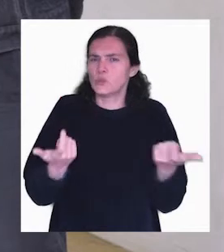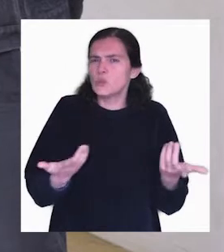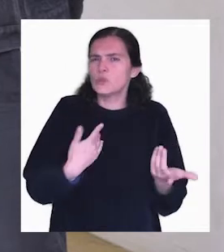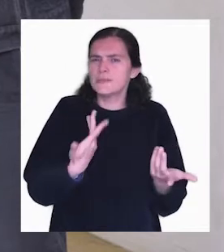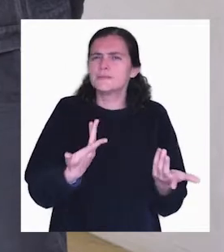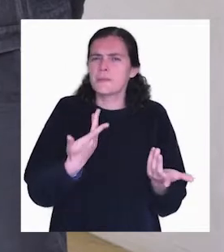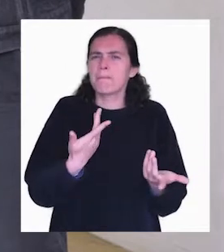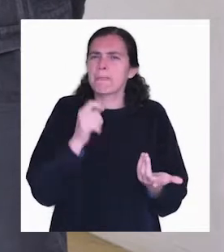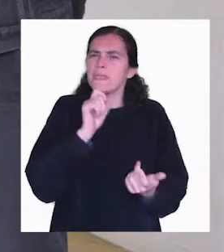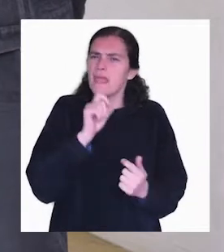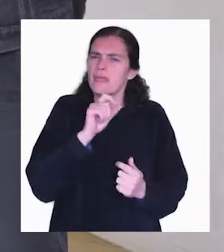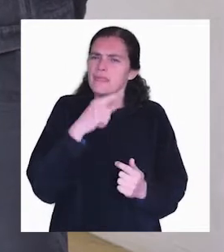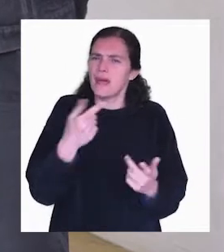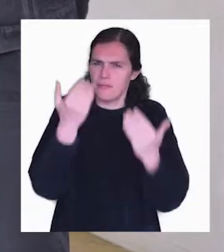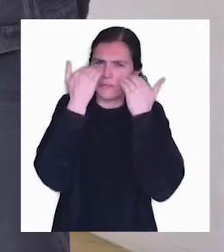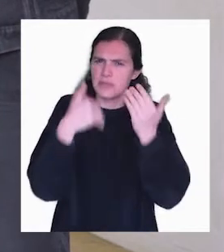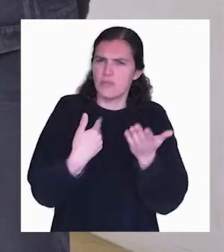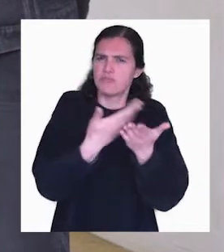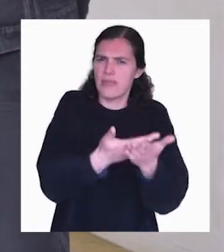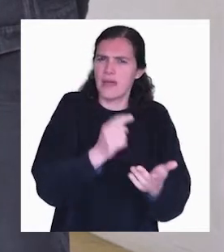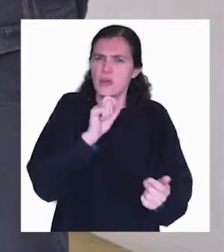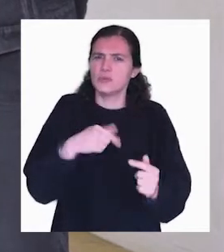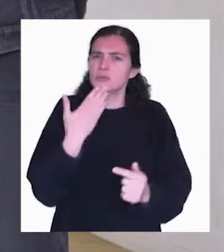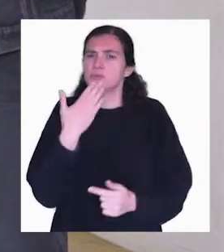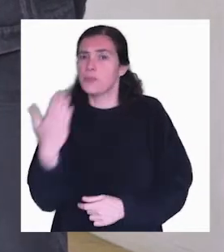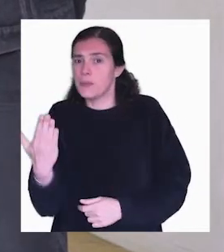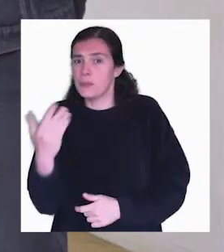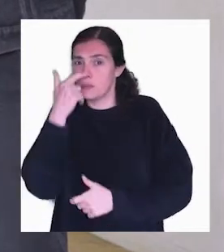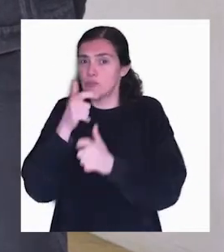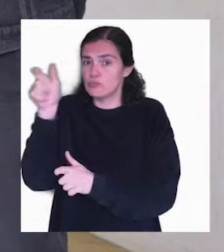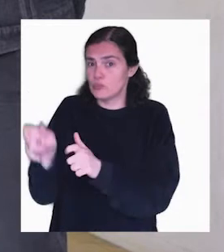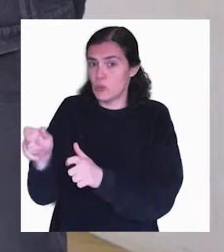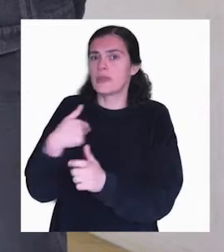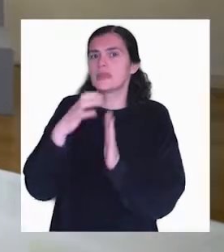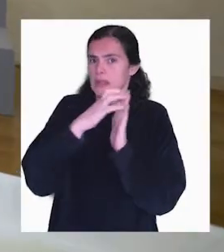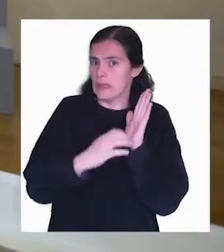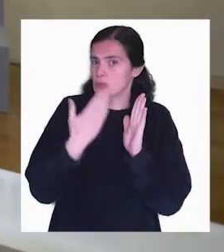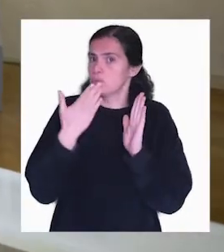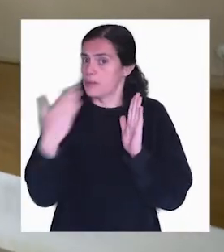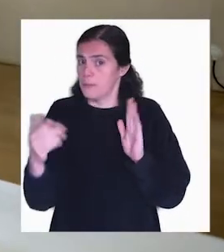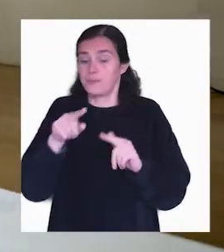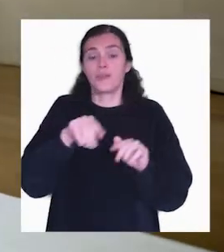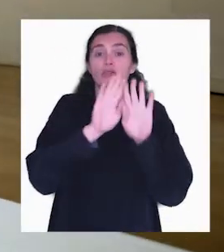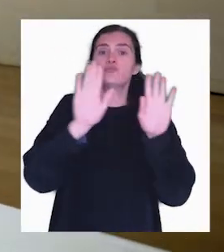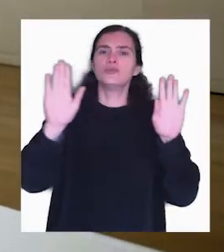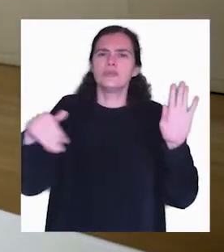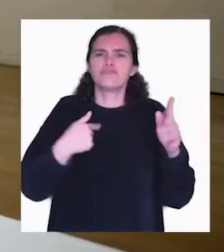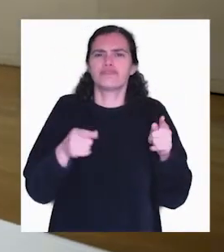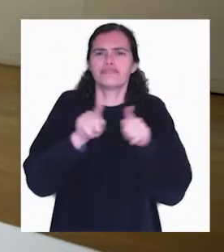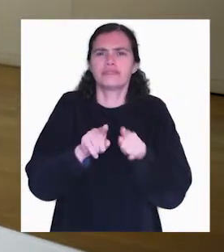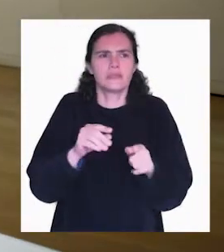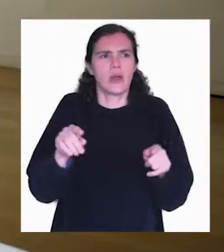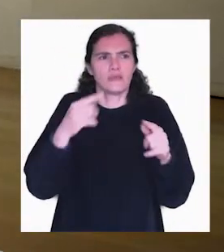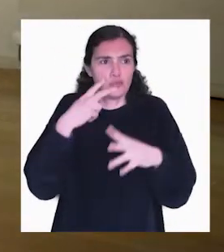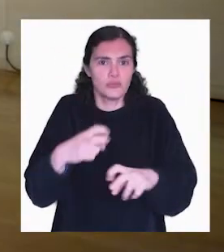em condições de fornecer informação, encomendámos-lhes textos. Portanto, a exposição como dispositivo de